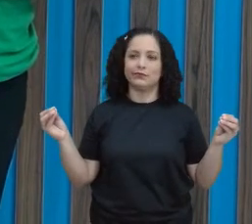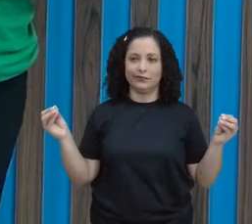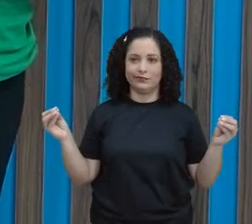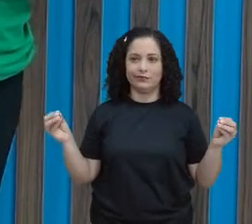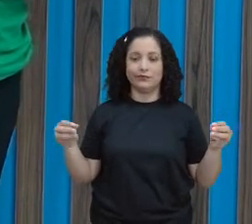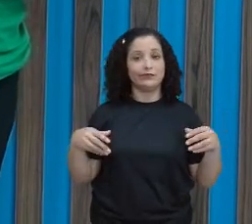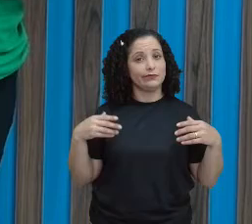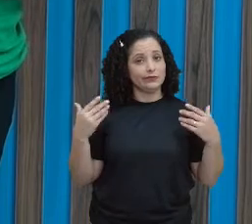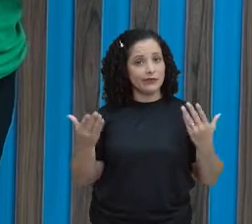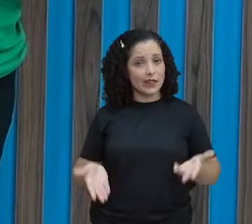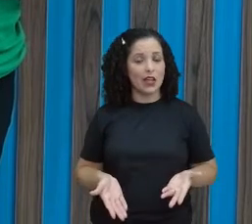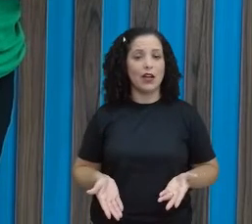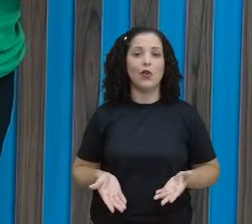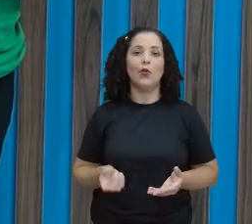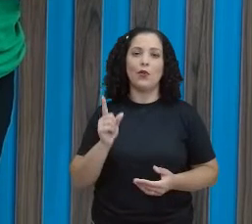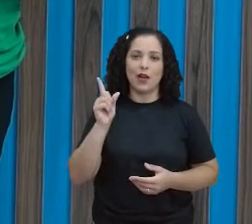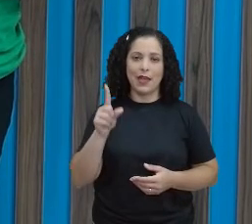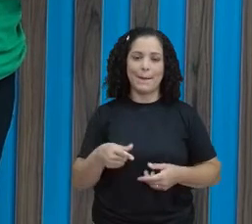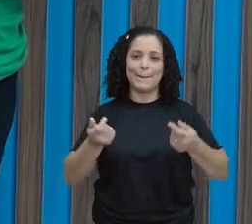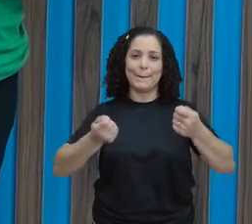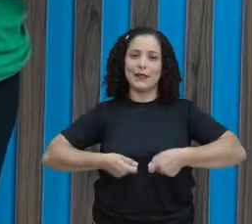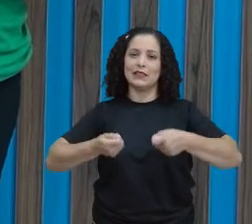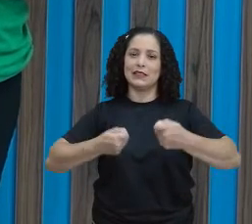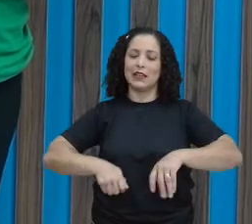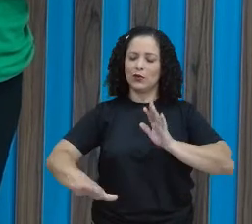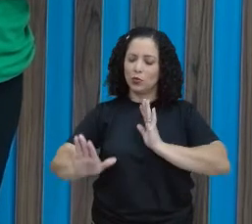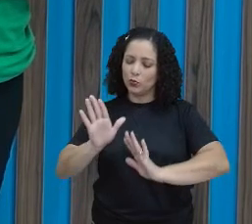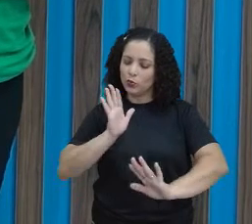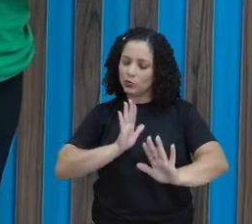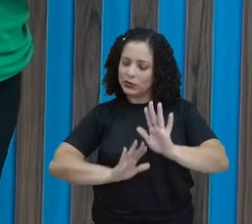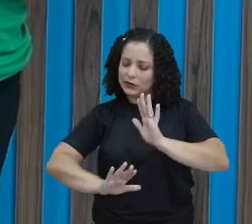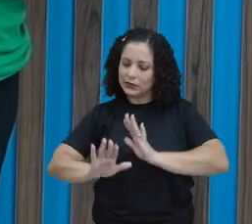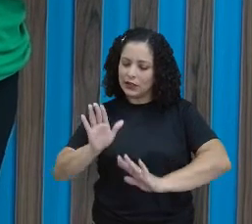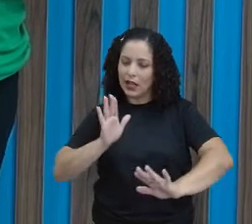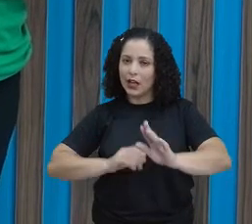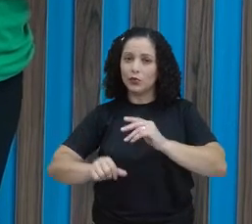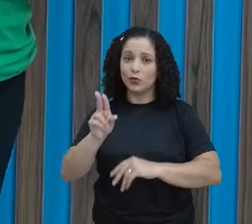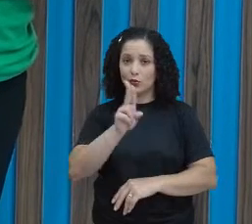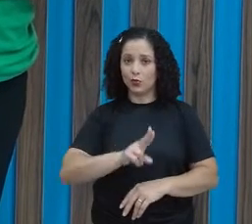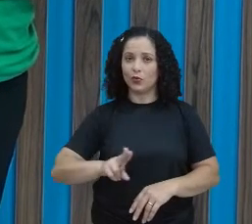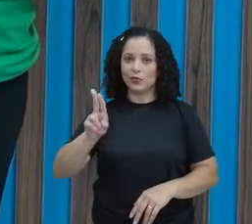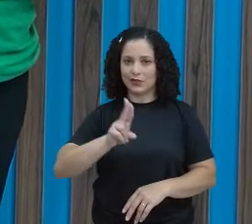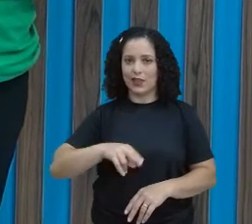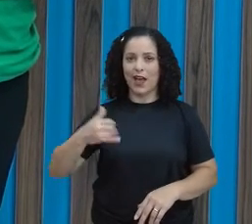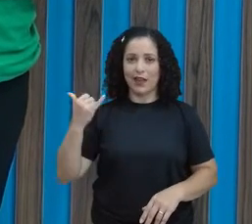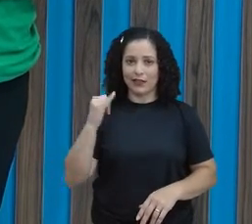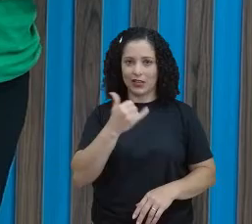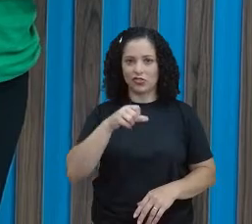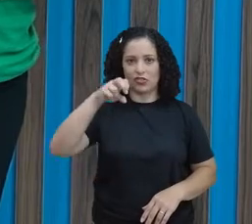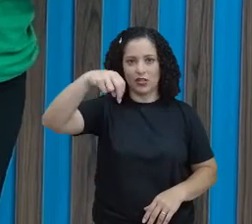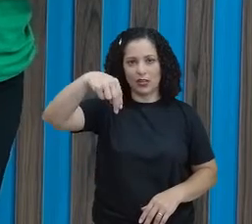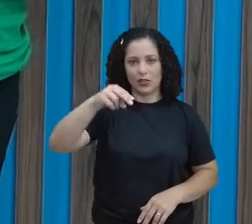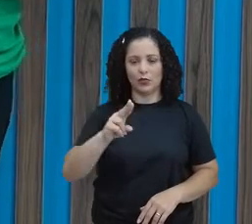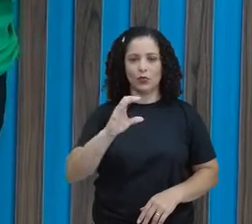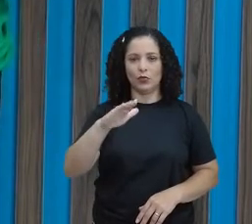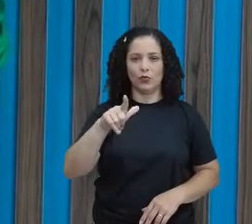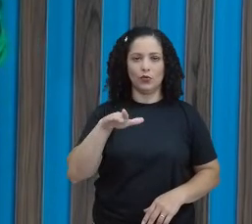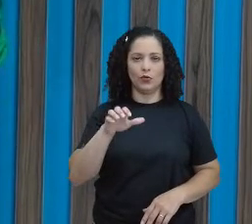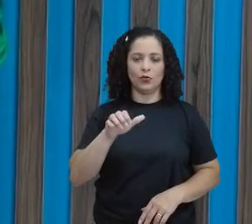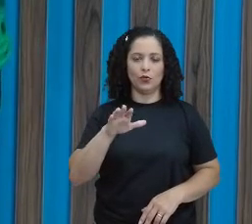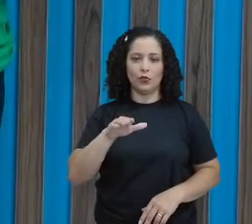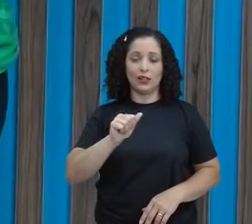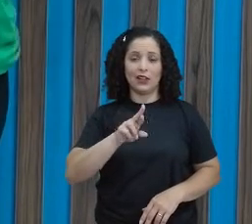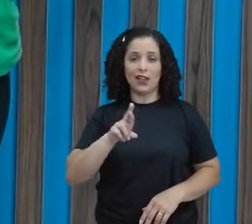Então, tem que ser muito cauteloso aí esse uso da energia nuclear, tá? Porque a gente não tem